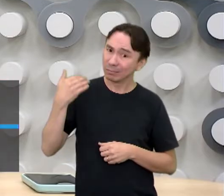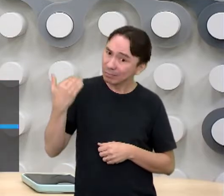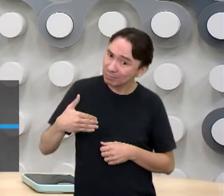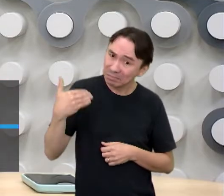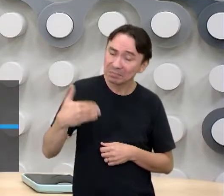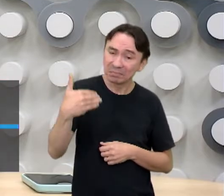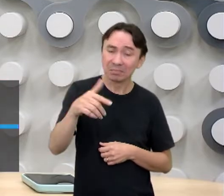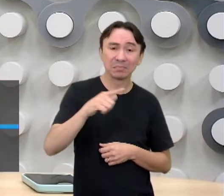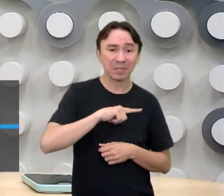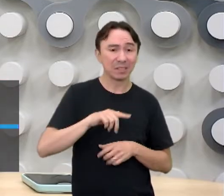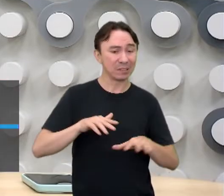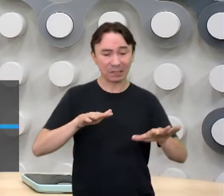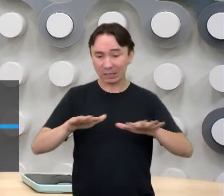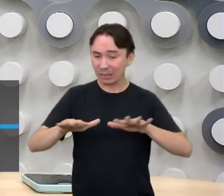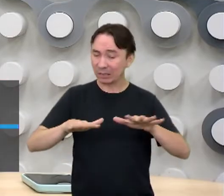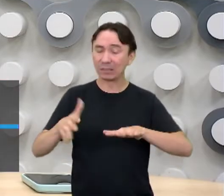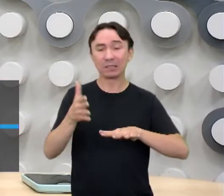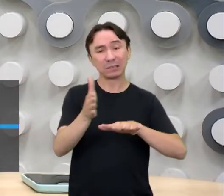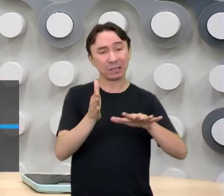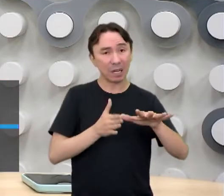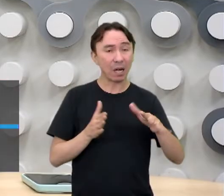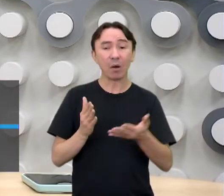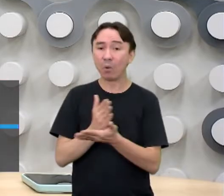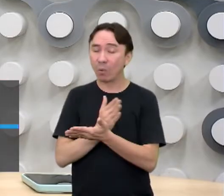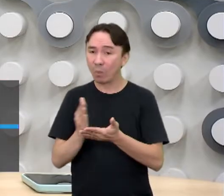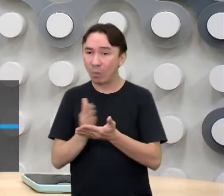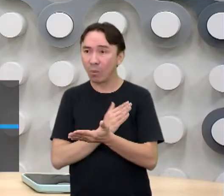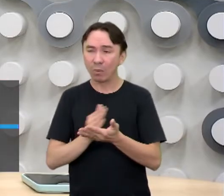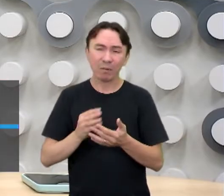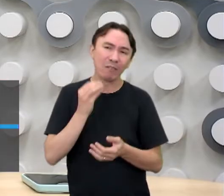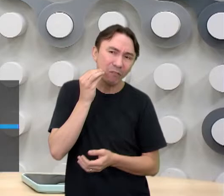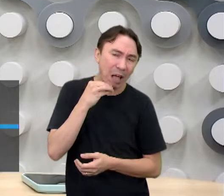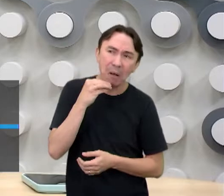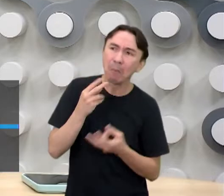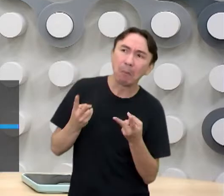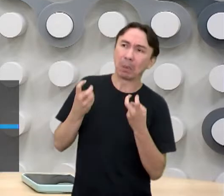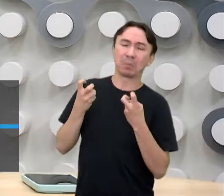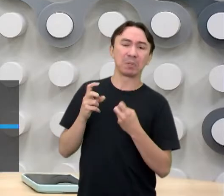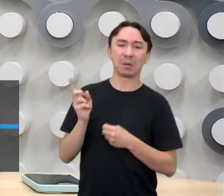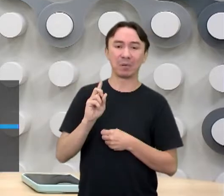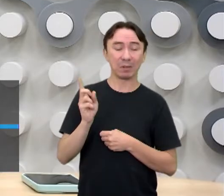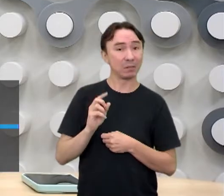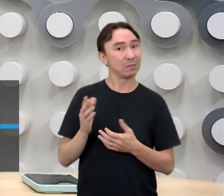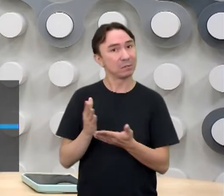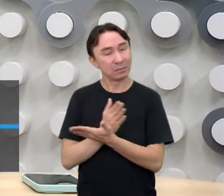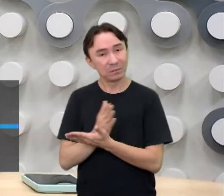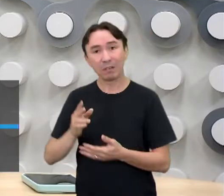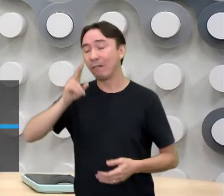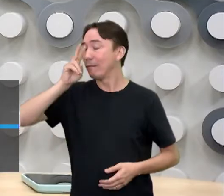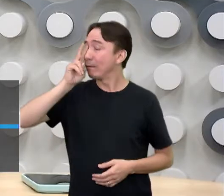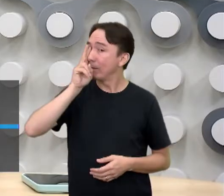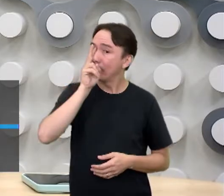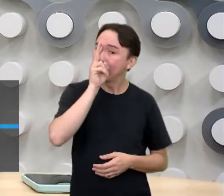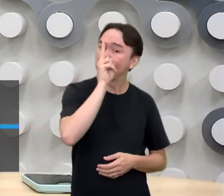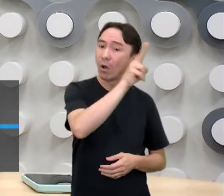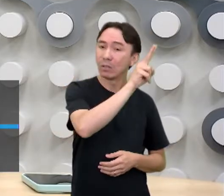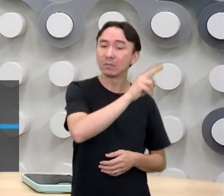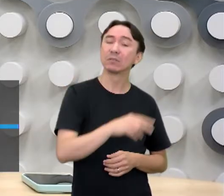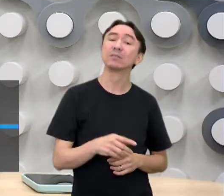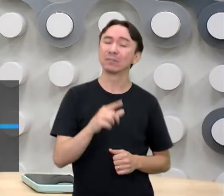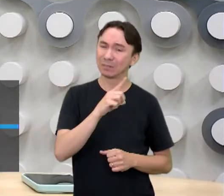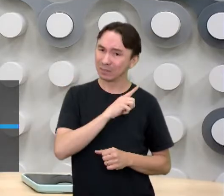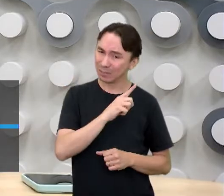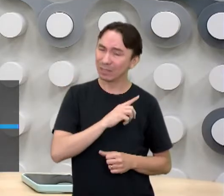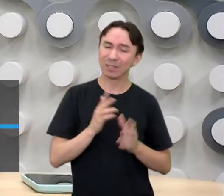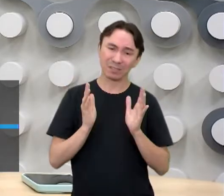que muitas vezes até imperceptível, como de grande intensidade aí, né, como já aconteceu em vários terremotos